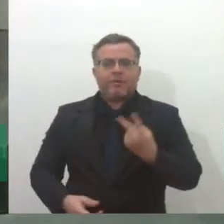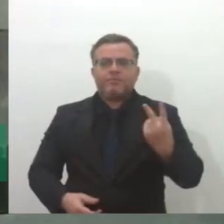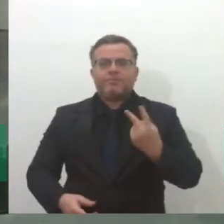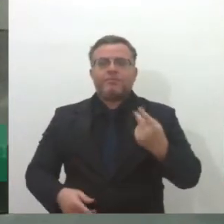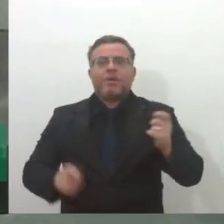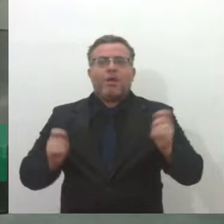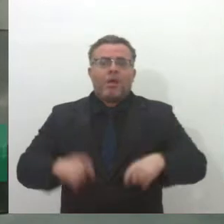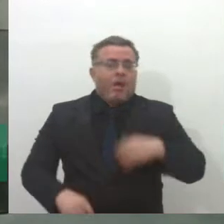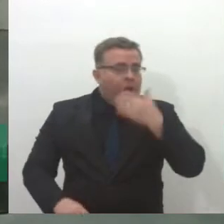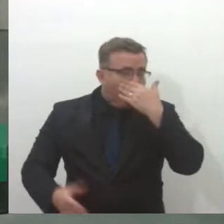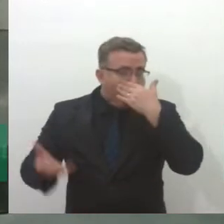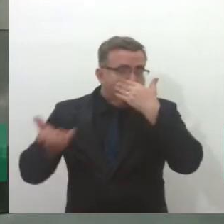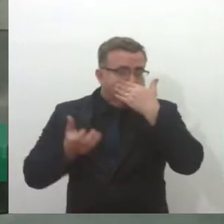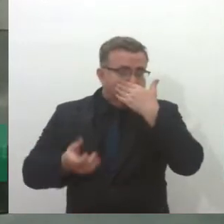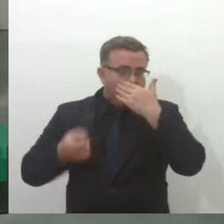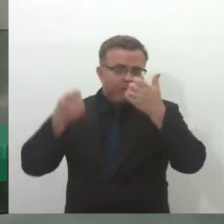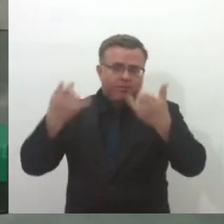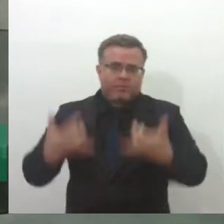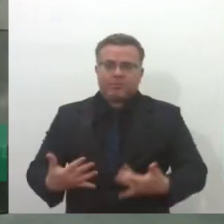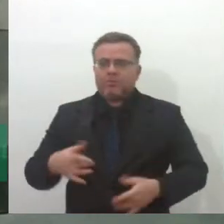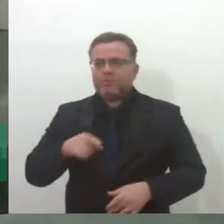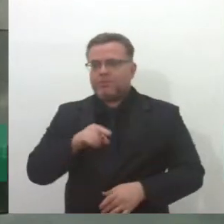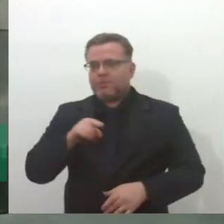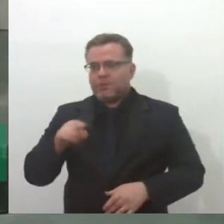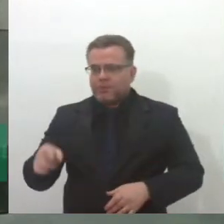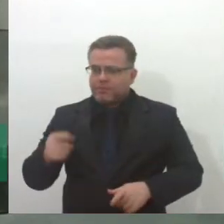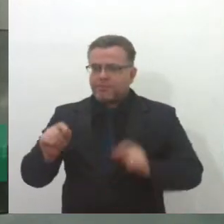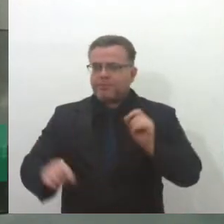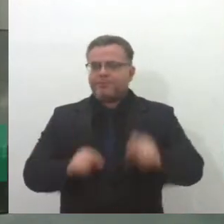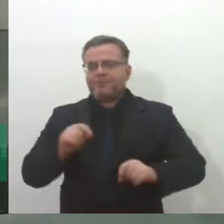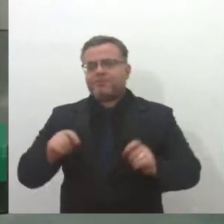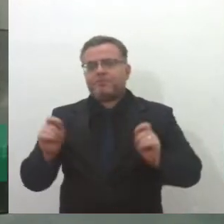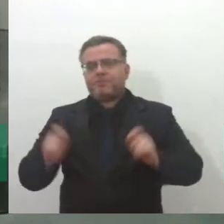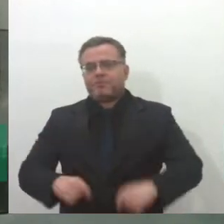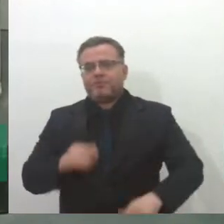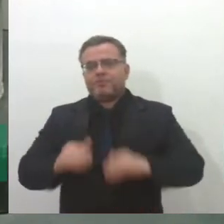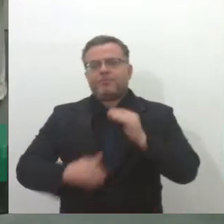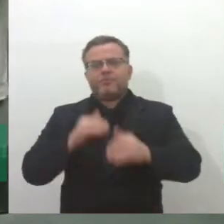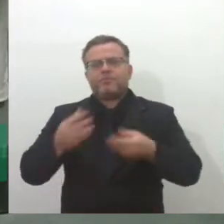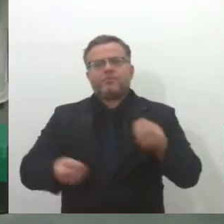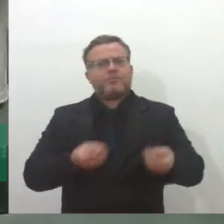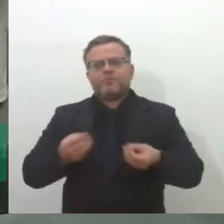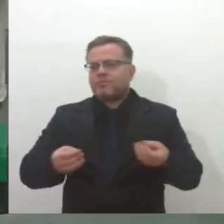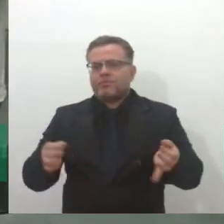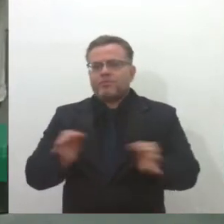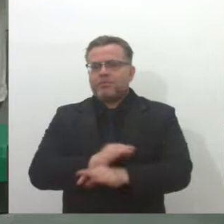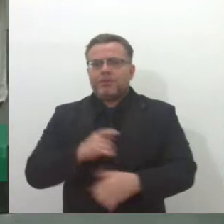qual foi o entendimento desses órgãos em relação a essas cobranças.